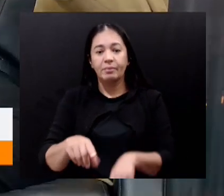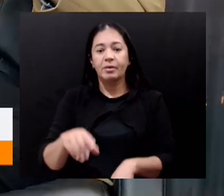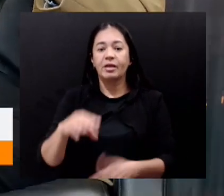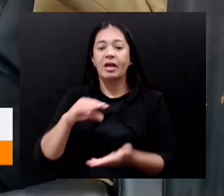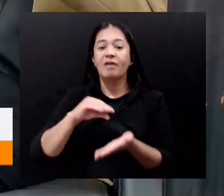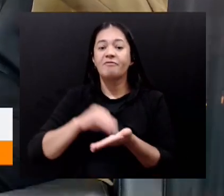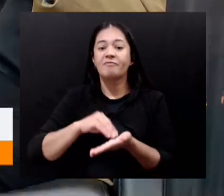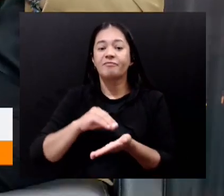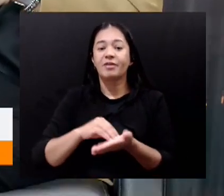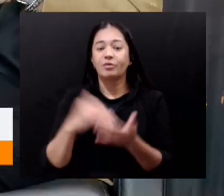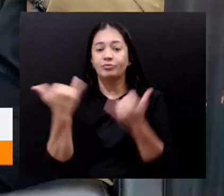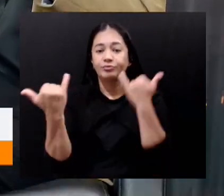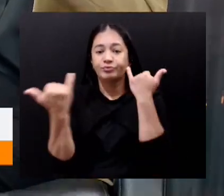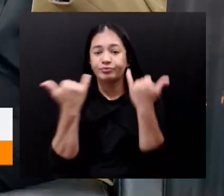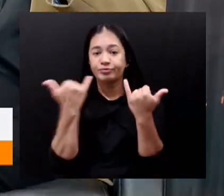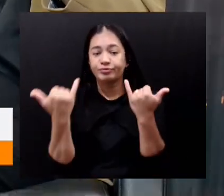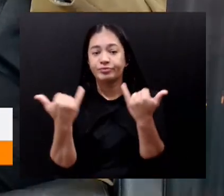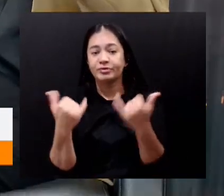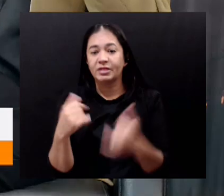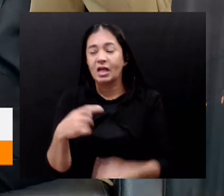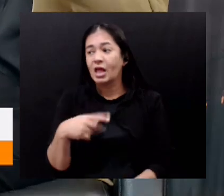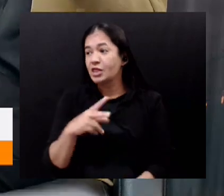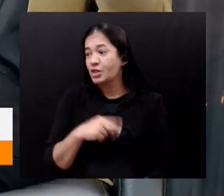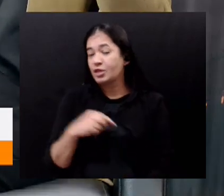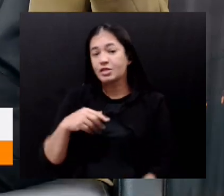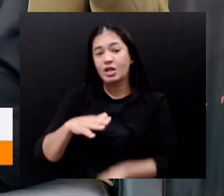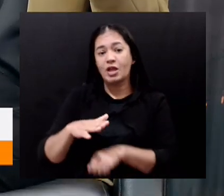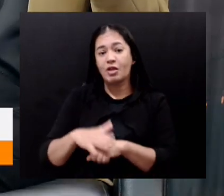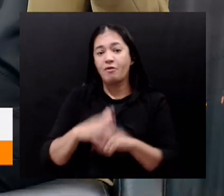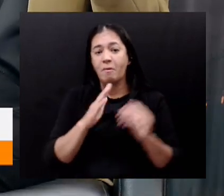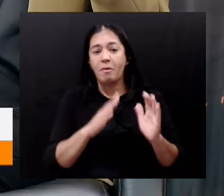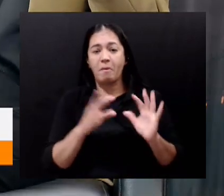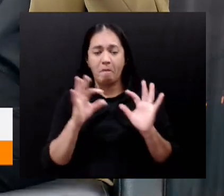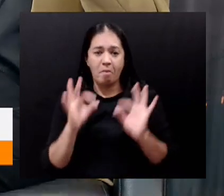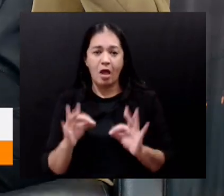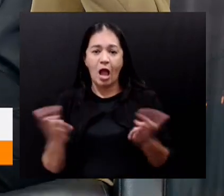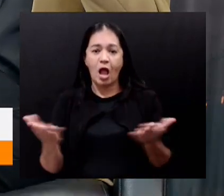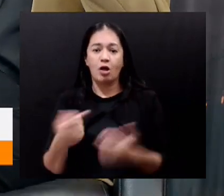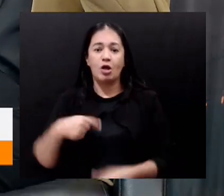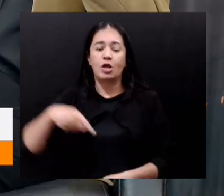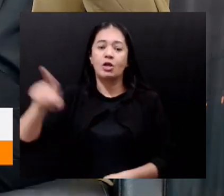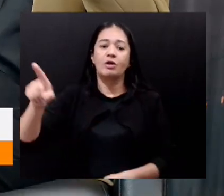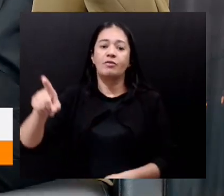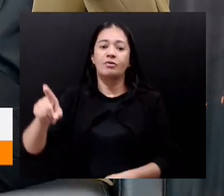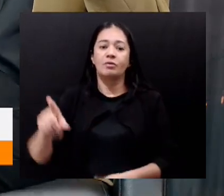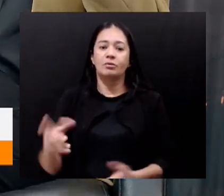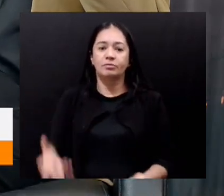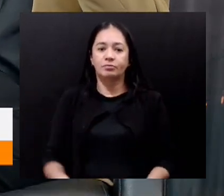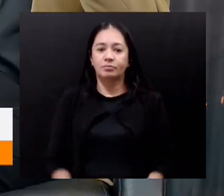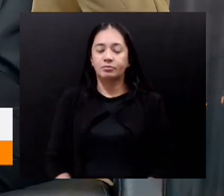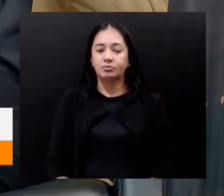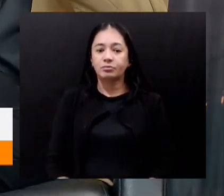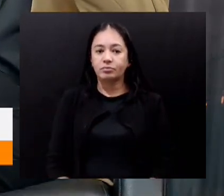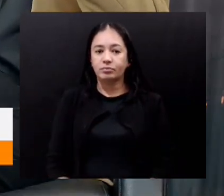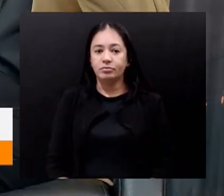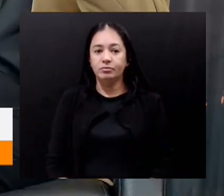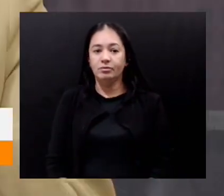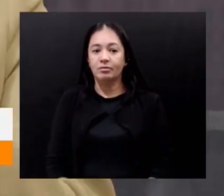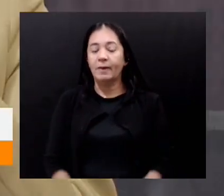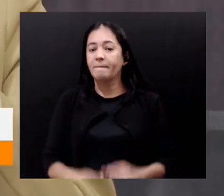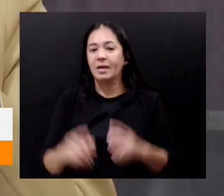muito por aí: "Ah, nossa, eu fiz o meu processo, deu certo, eu agora vou passar a fazer". E as Ah, coisas não sim, são há